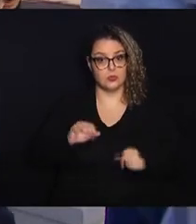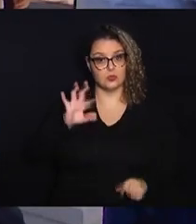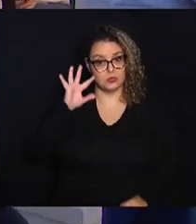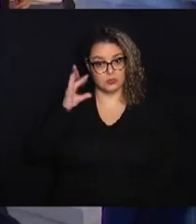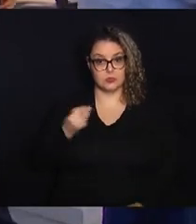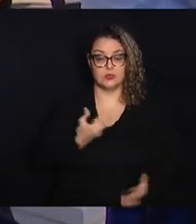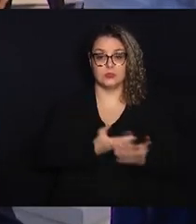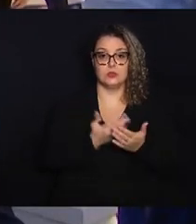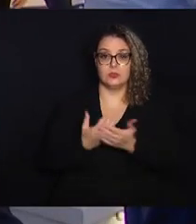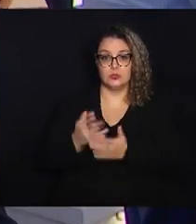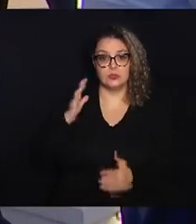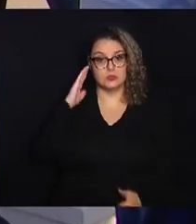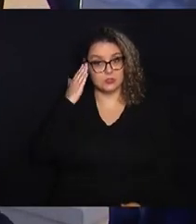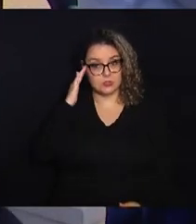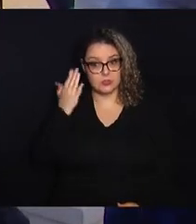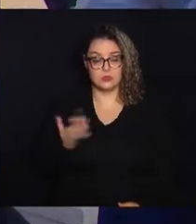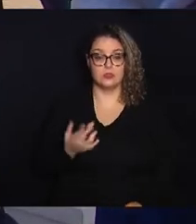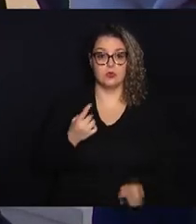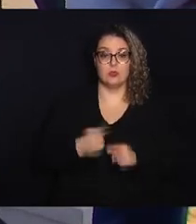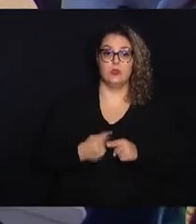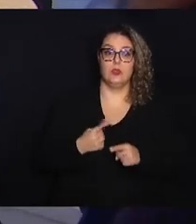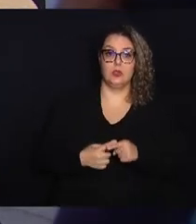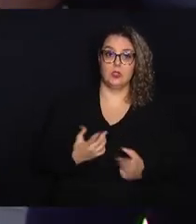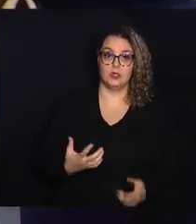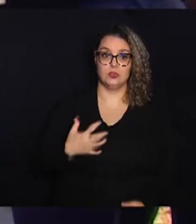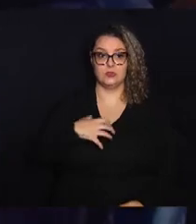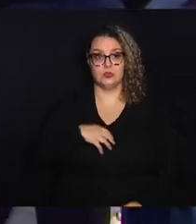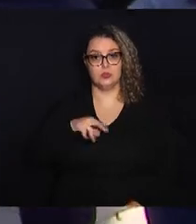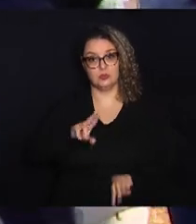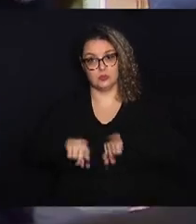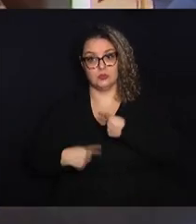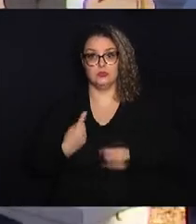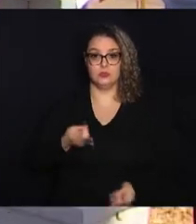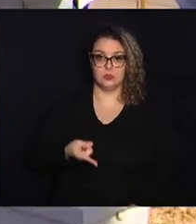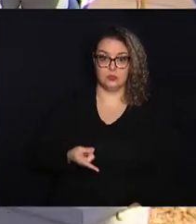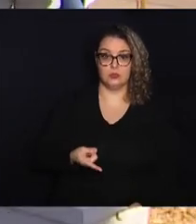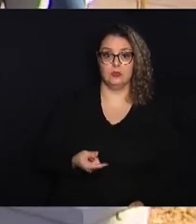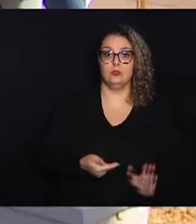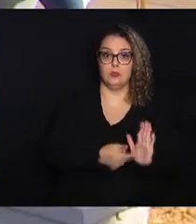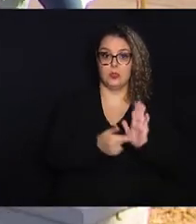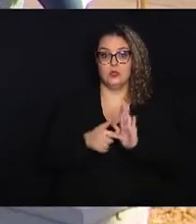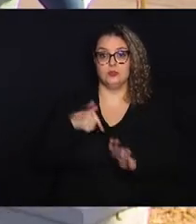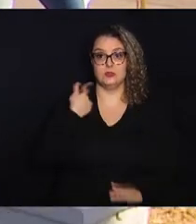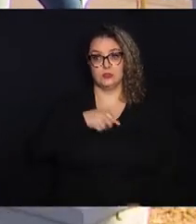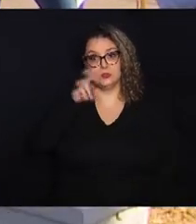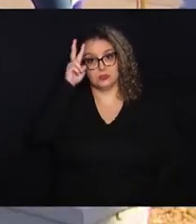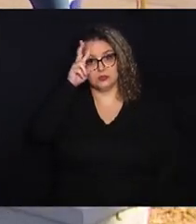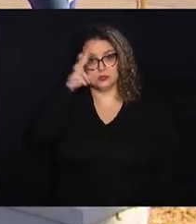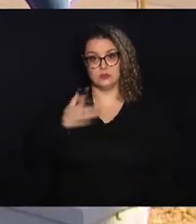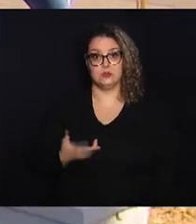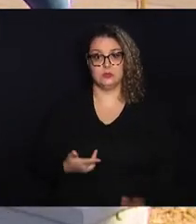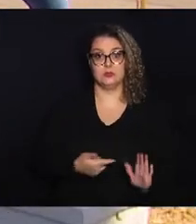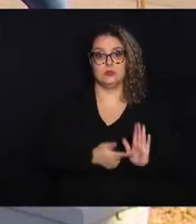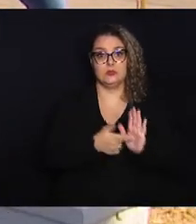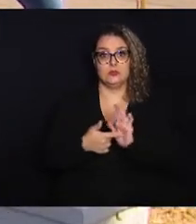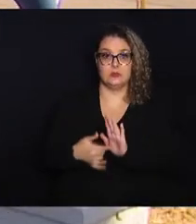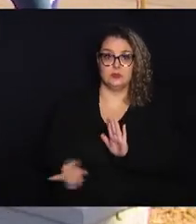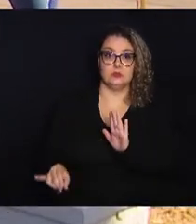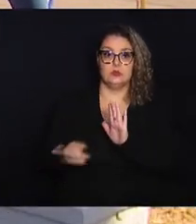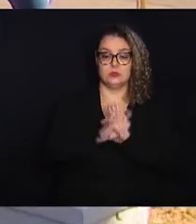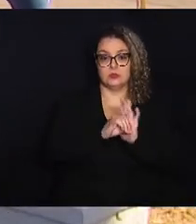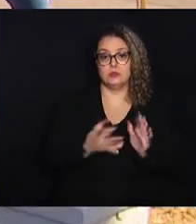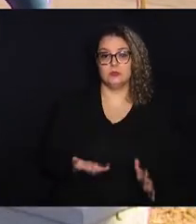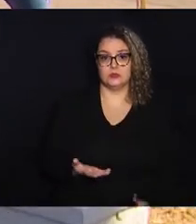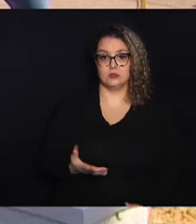estudado, compreendido, porque, de certa forma, isso também mostra a nossa história e demonstra a identidade